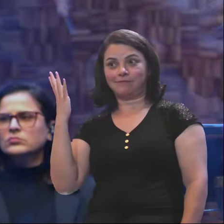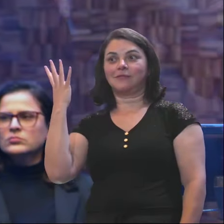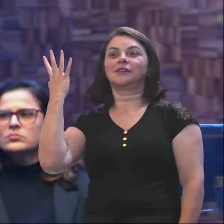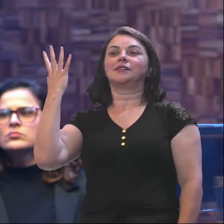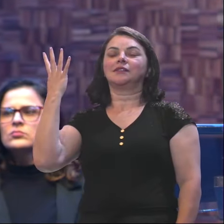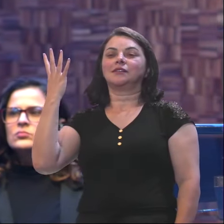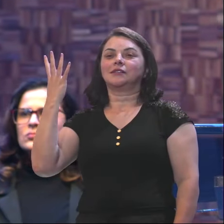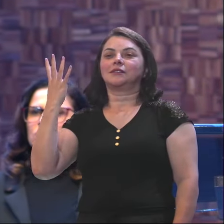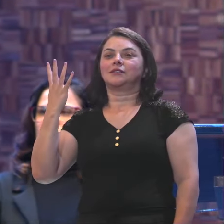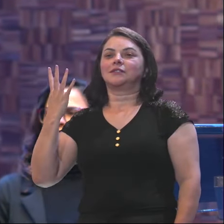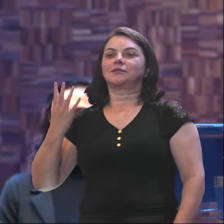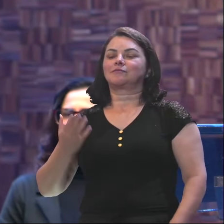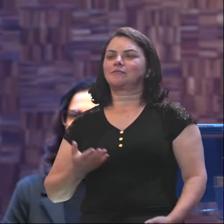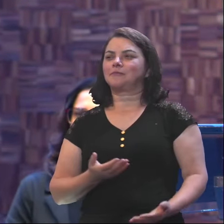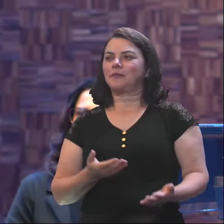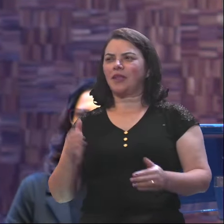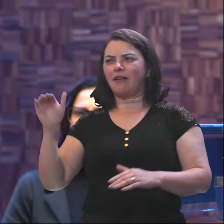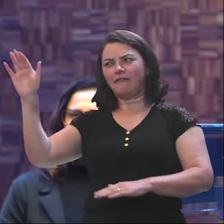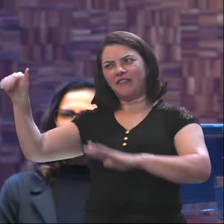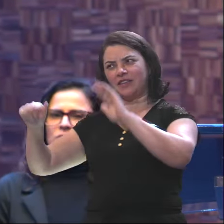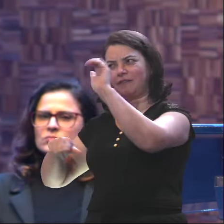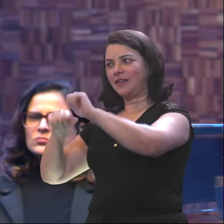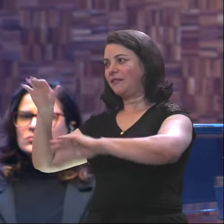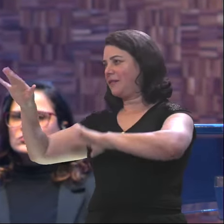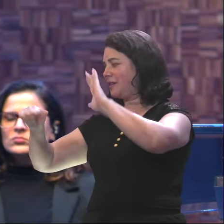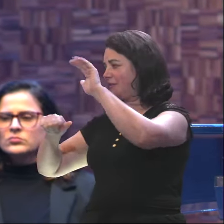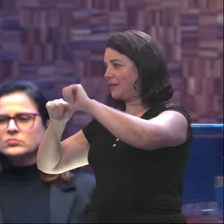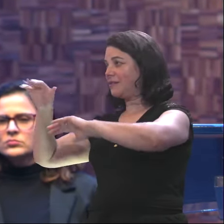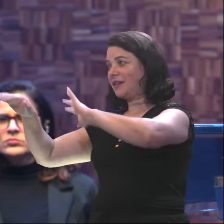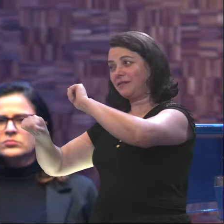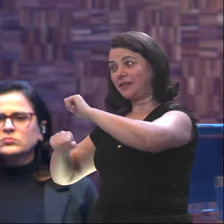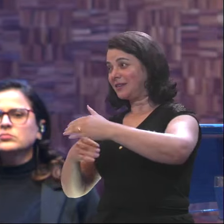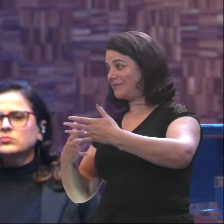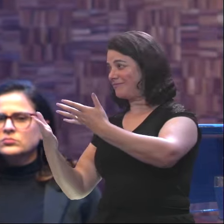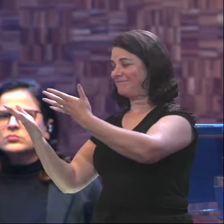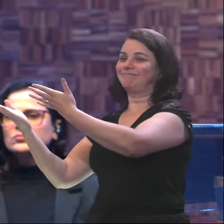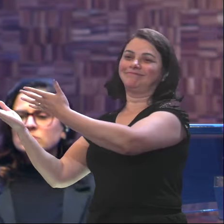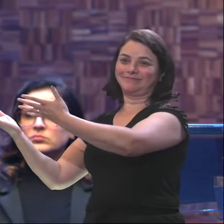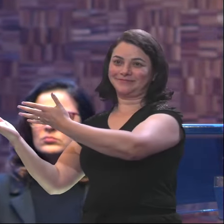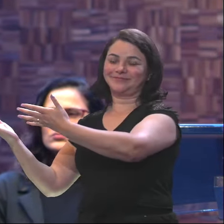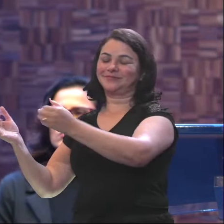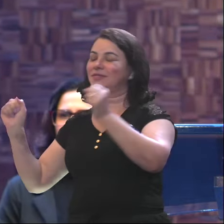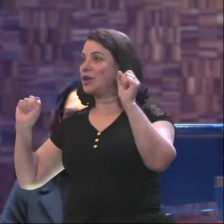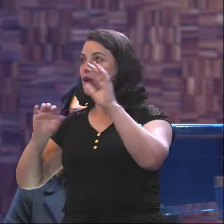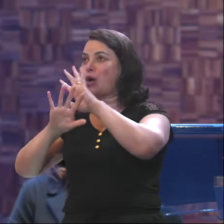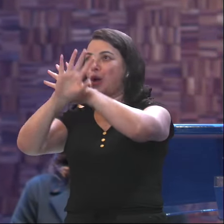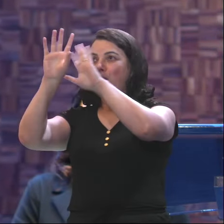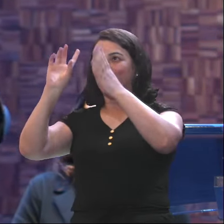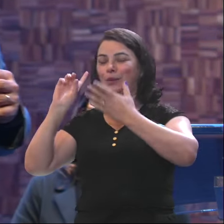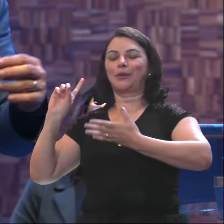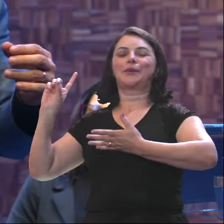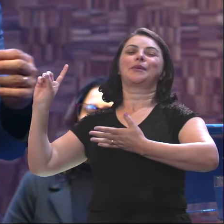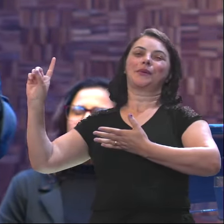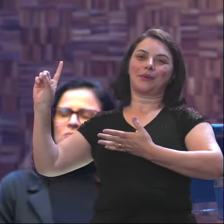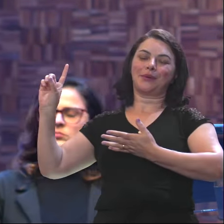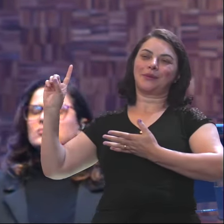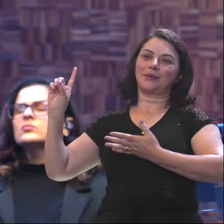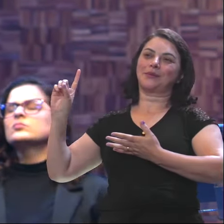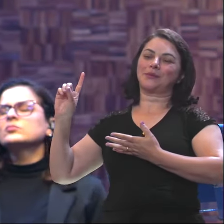Tem mais gente vindo. Venha, venha, venha, venha. Pode vir. A gente espera. Venha, venha. Glória a Deus. Isso, venha,